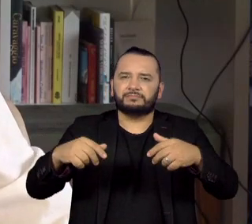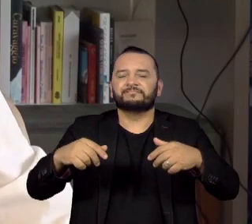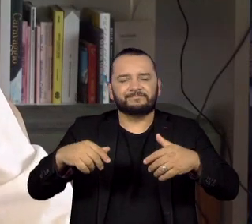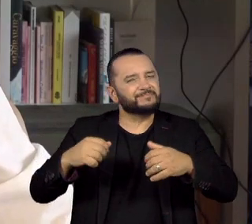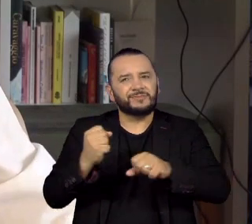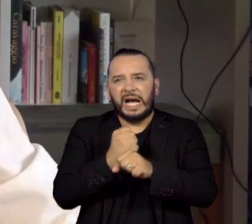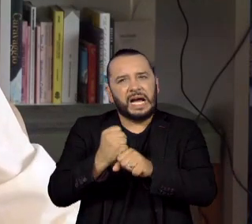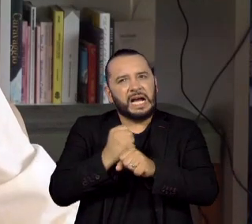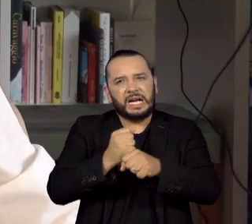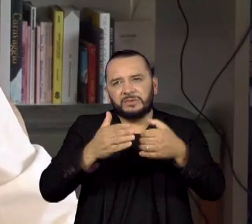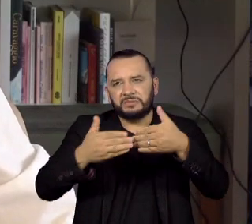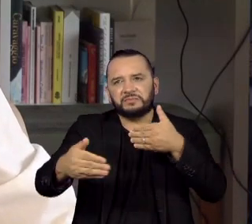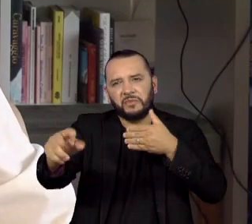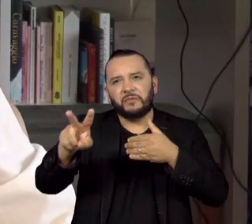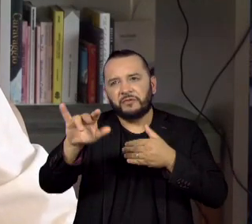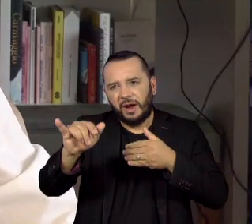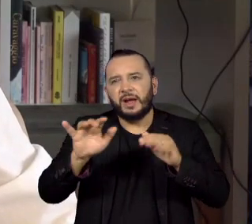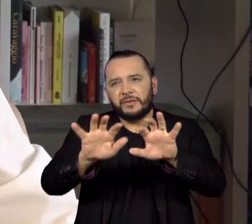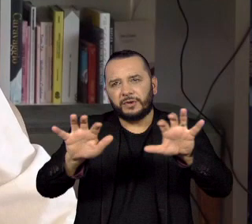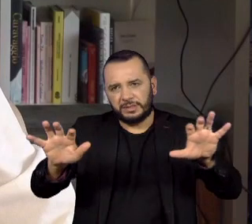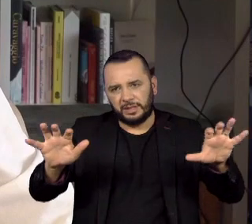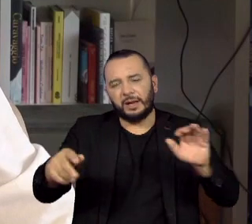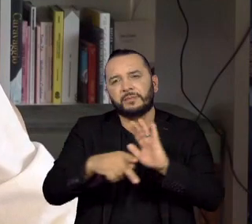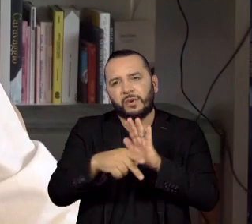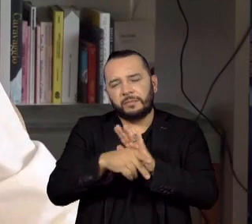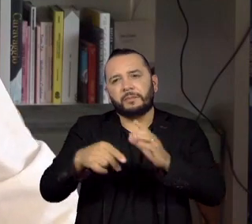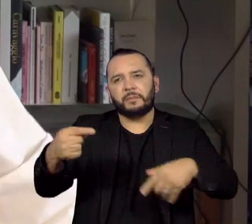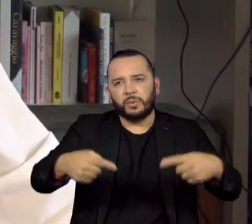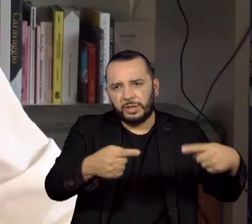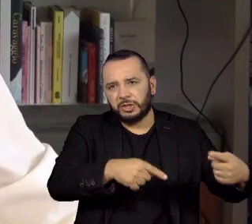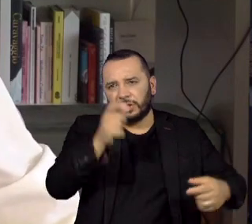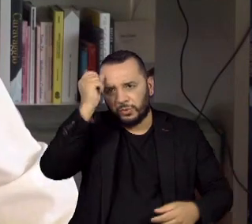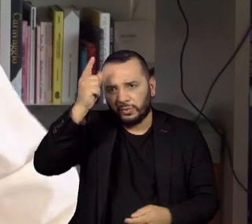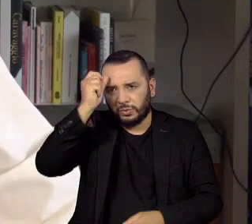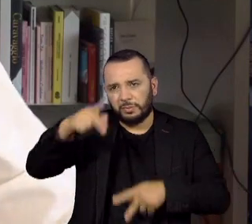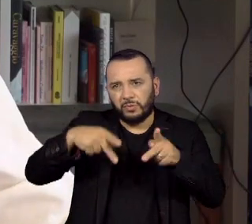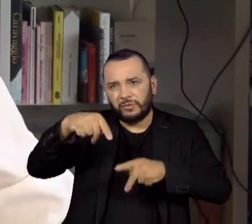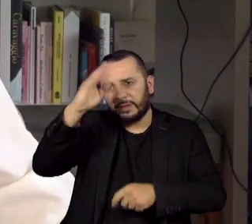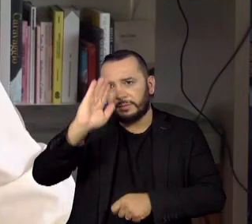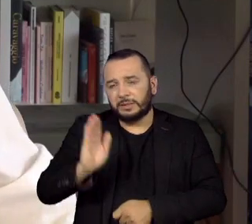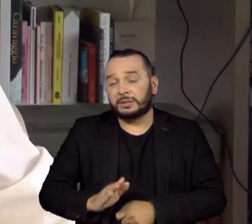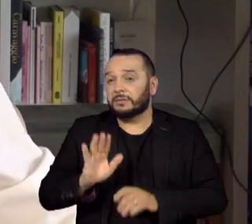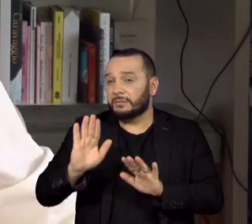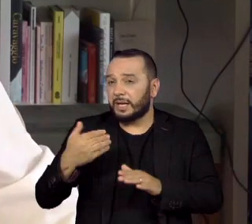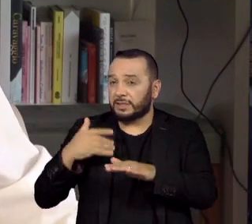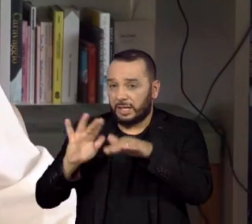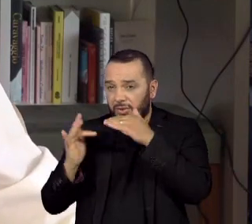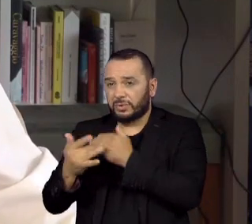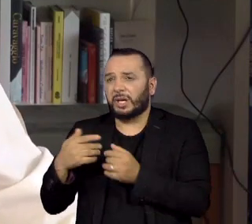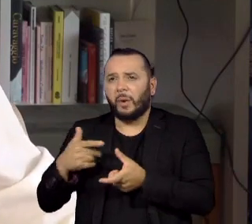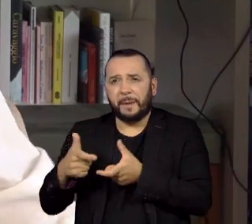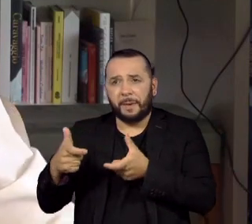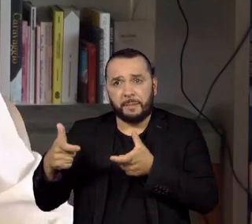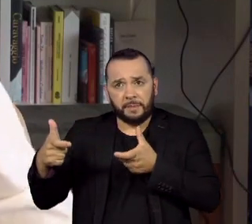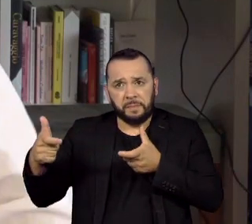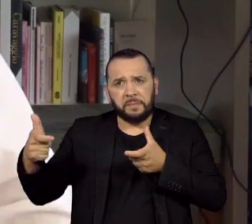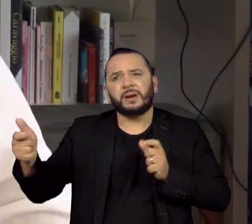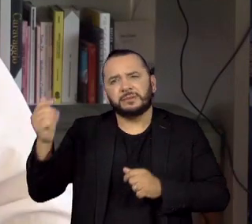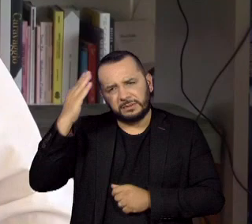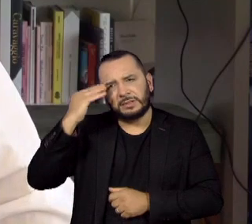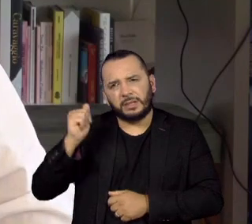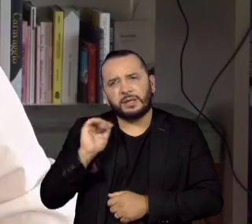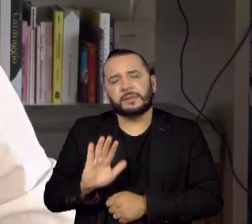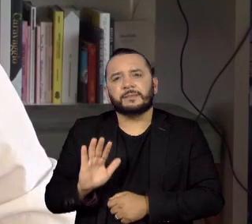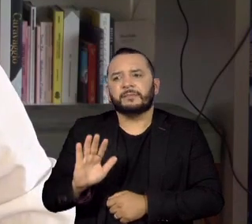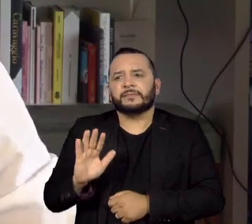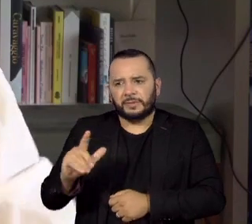a vida cultural e política brasileira, eu acho. Mas talvez as redes sociais cresceram muito, realmente, eu não sei. Mas esse debate